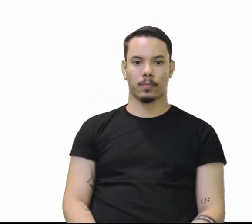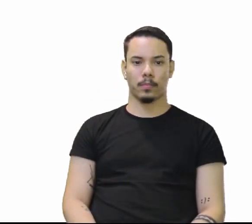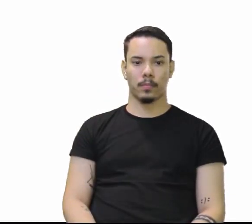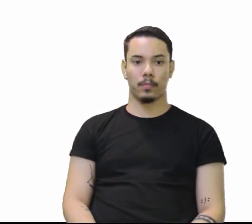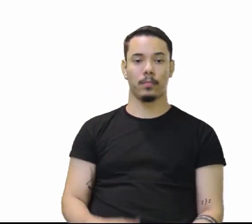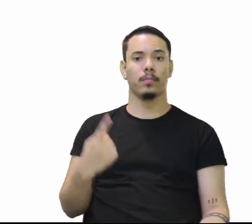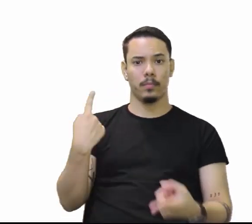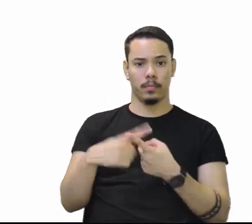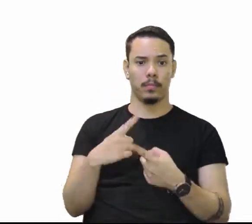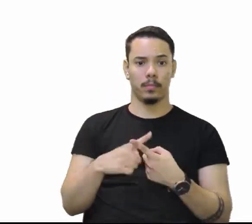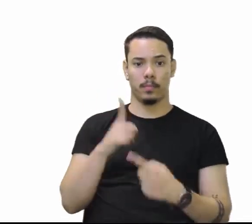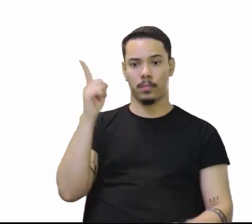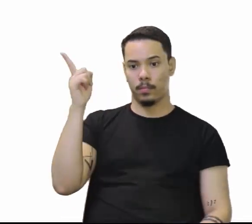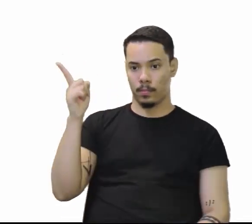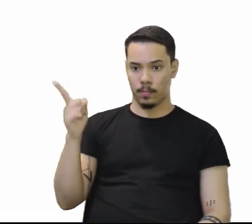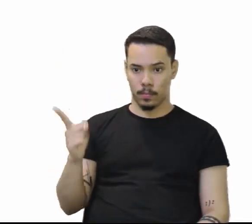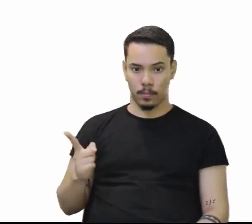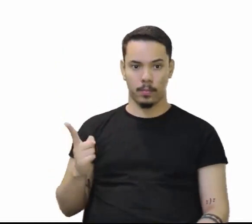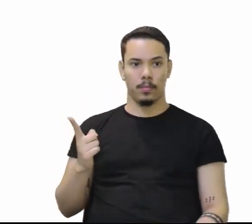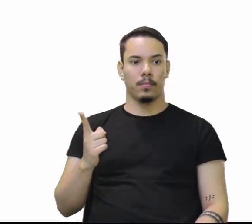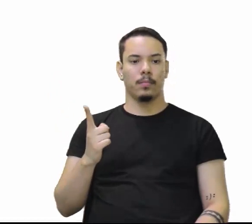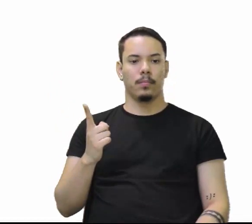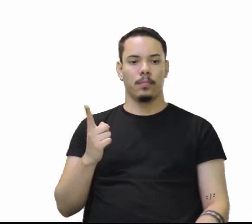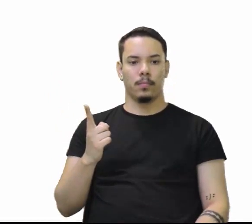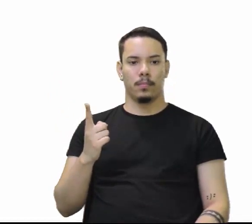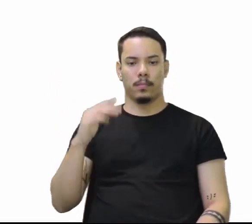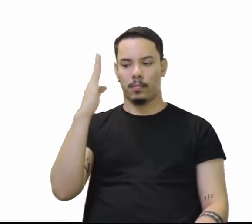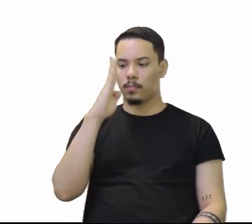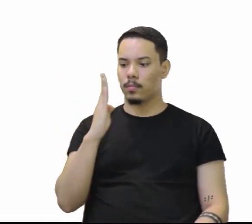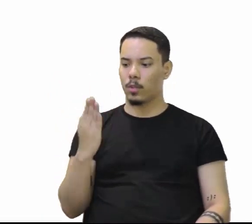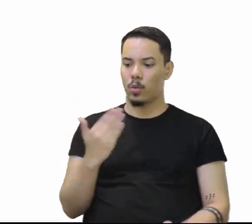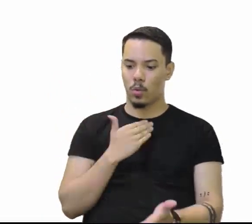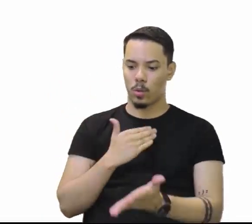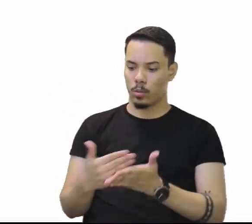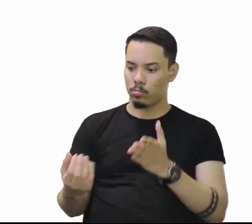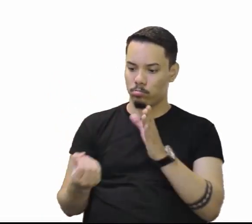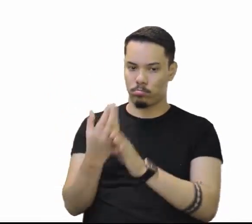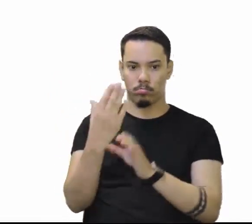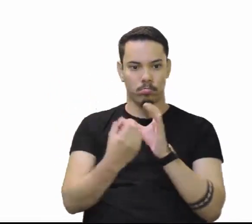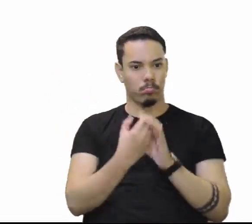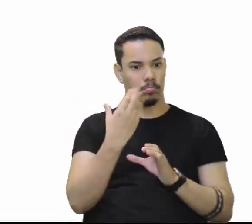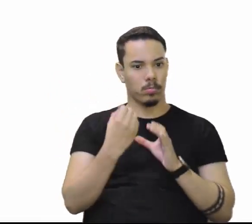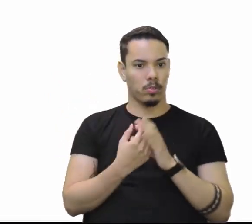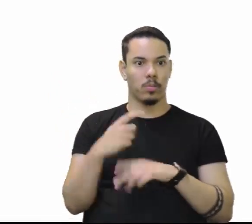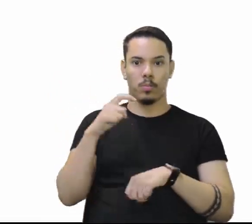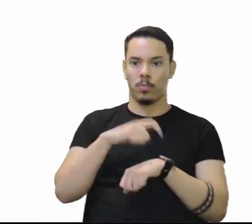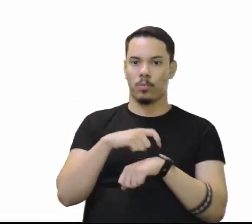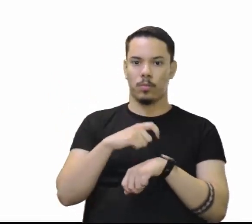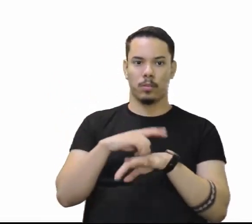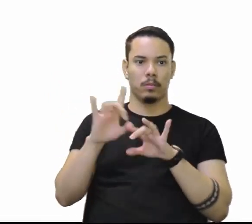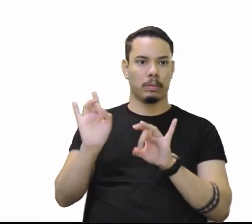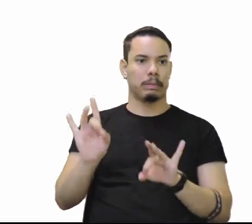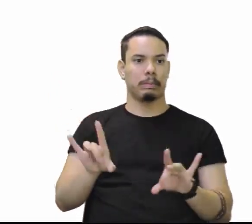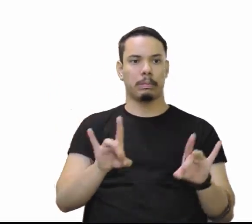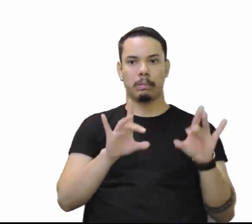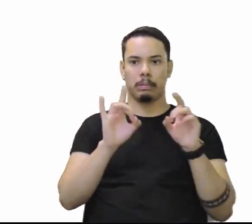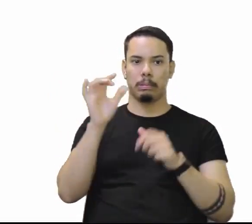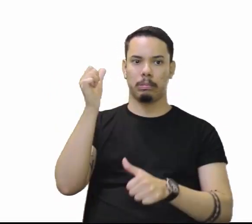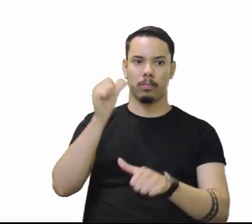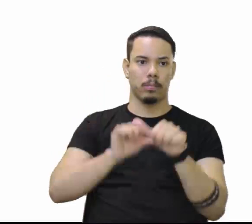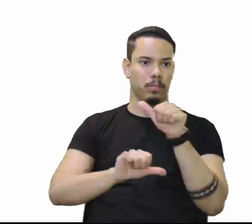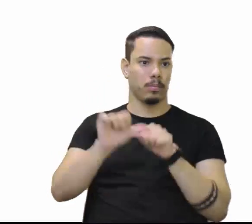Essas empreiteiras brasileiras, elas vão começar a surgir nesse momento de boom, de transformação do